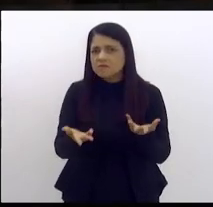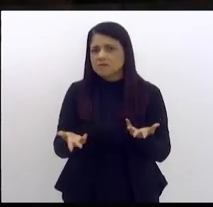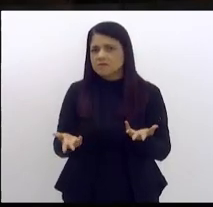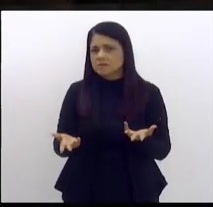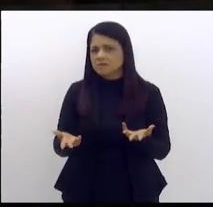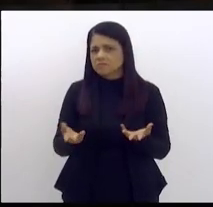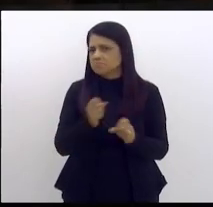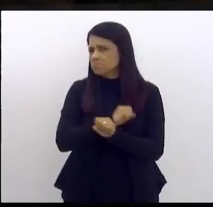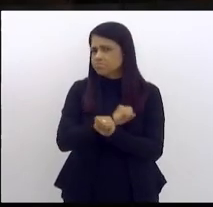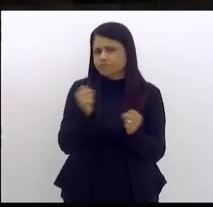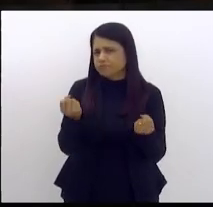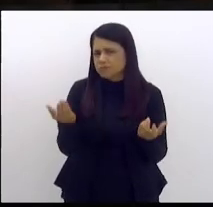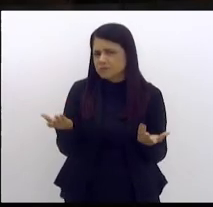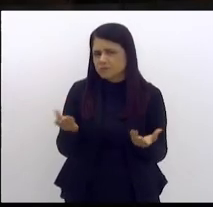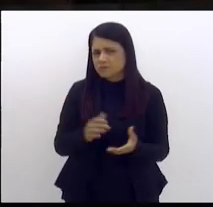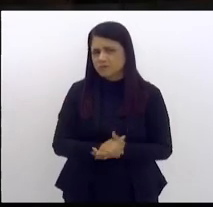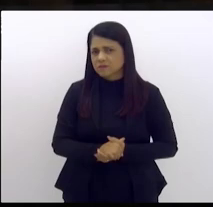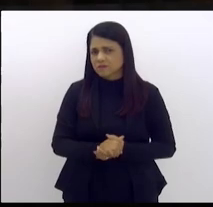lugar